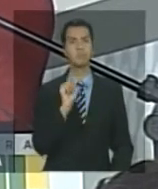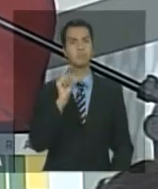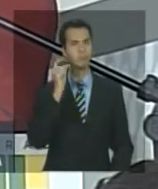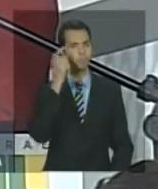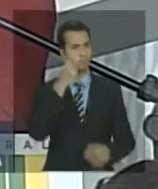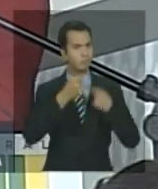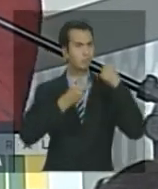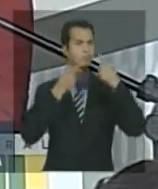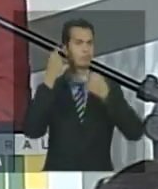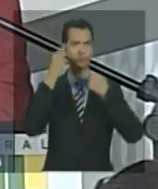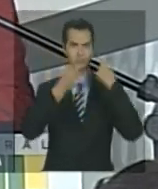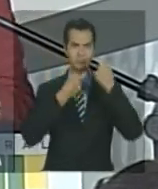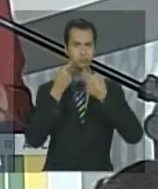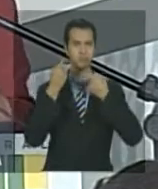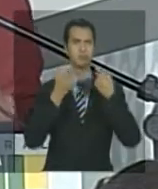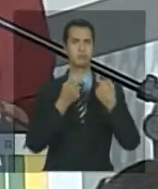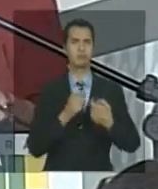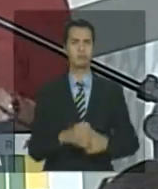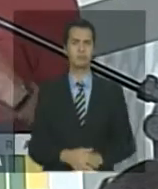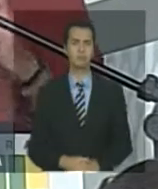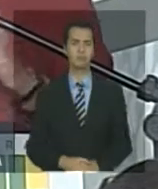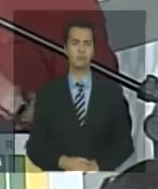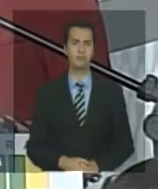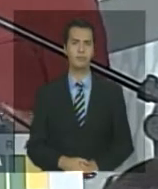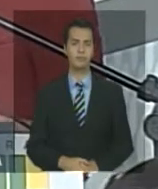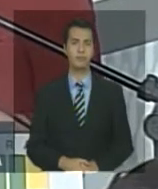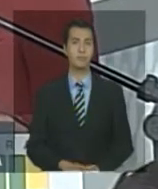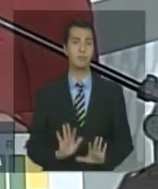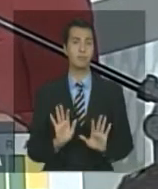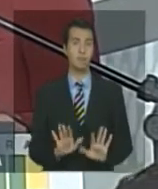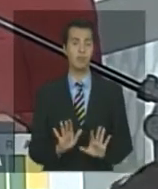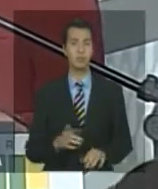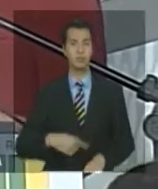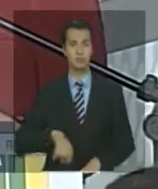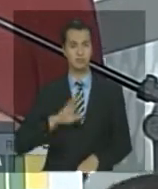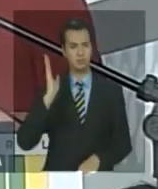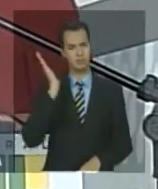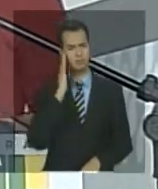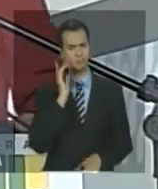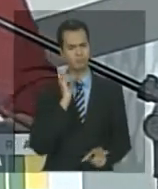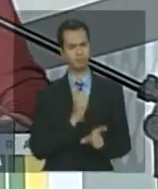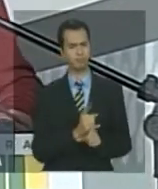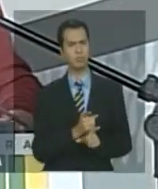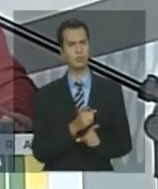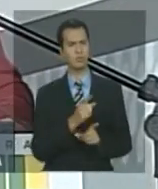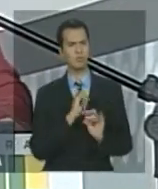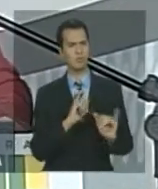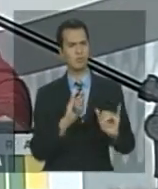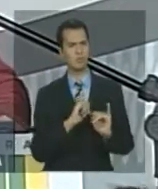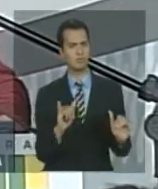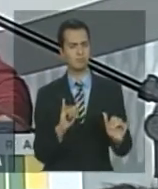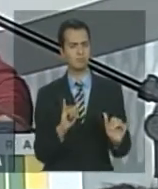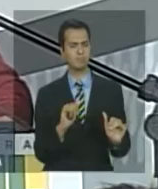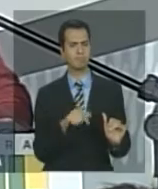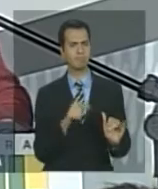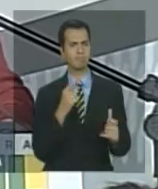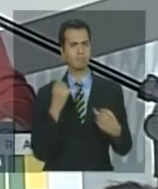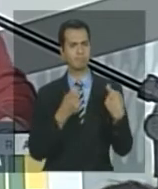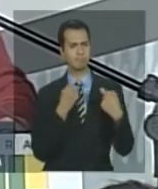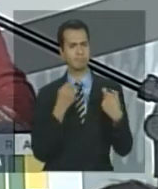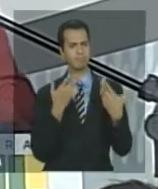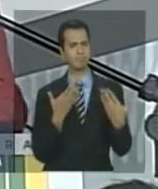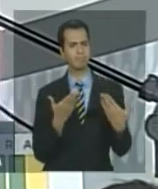preocupante. Mas, ao mesmo tempo que saber disso é preocupante, ao mesmo tempo nos dá